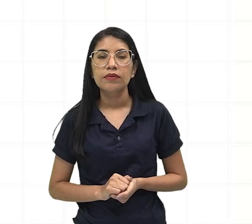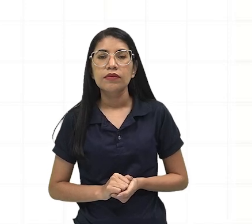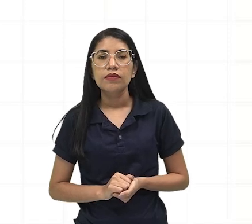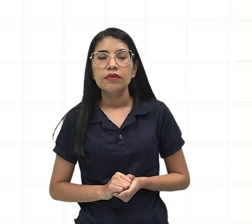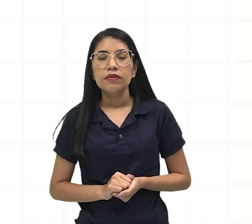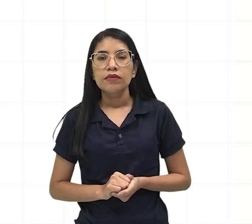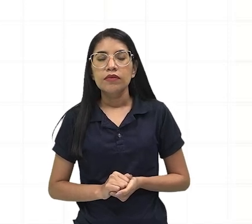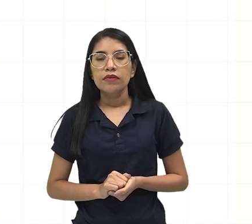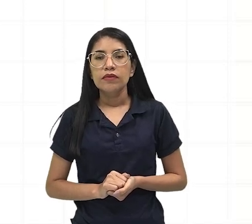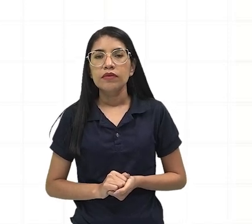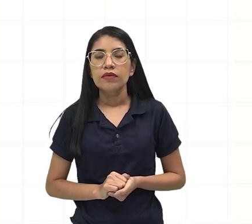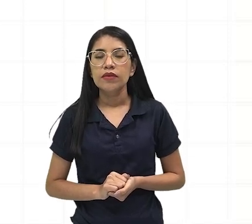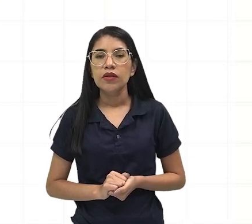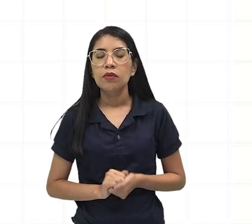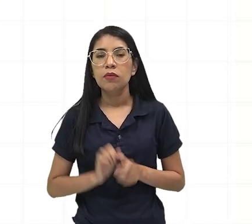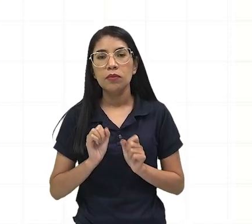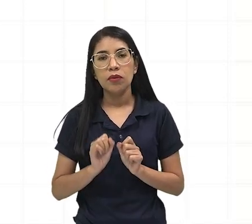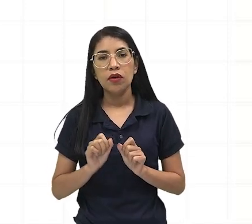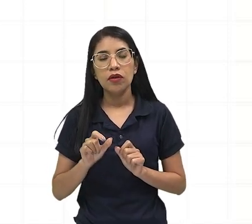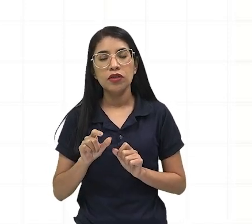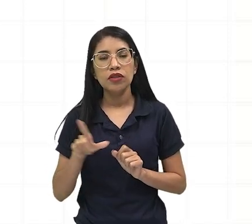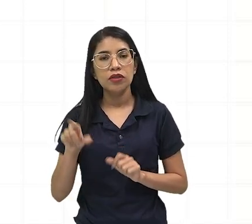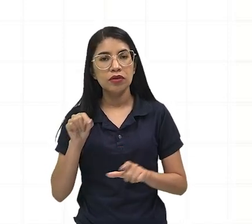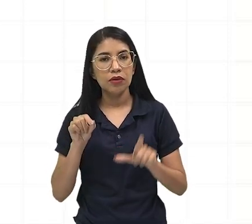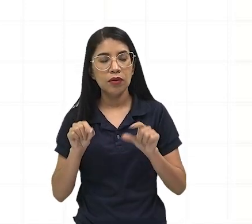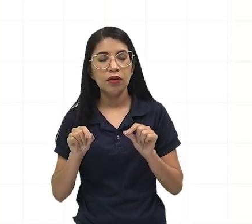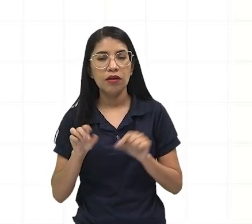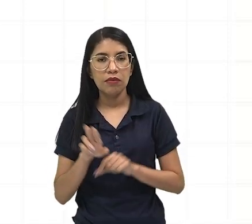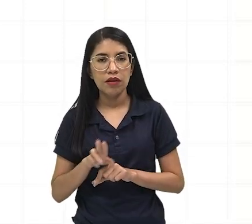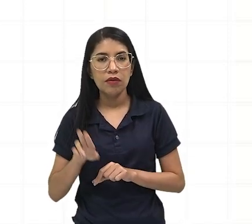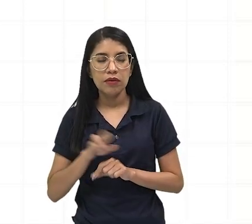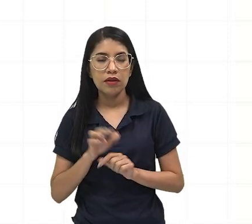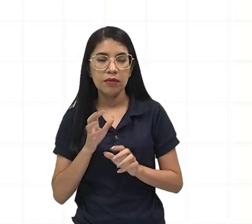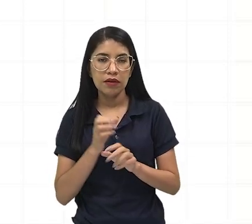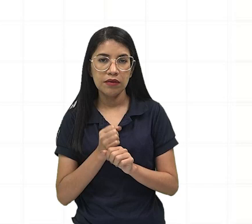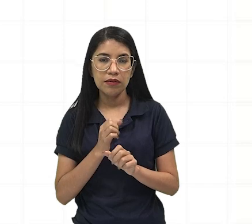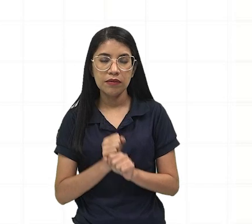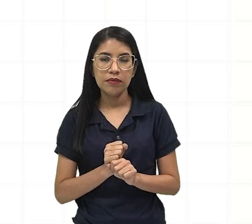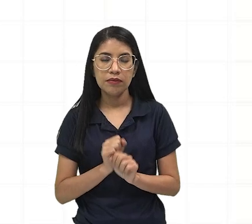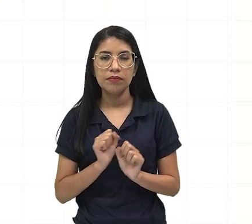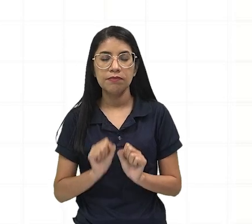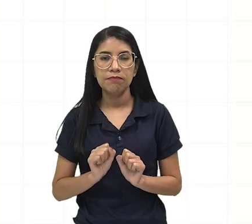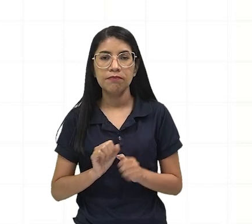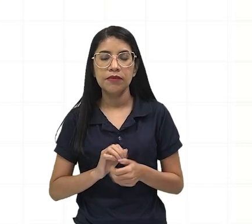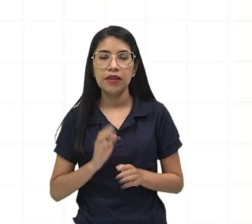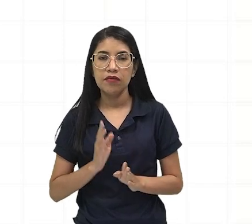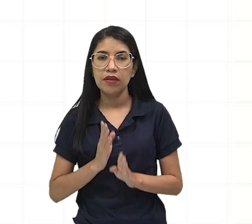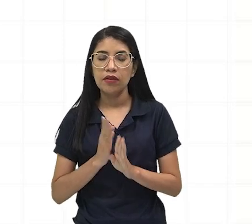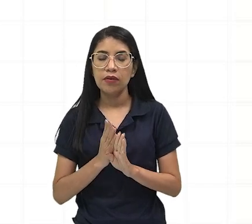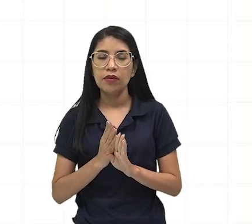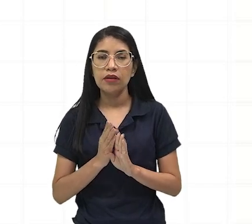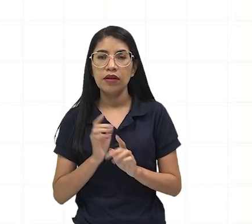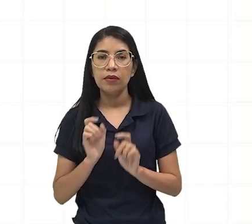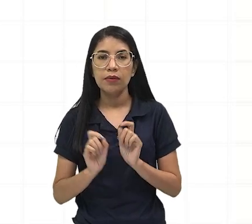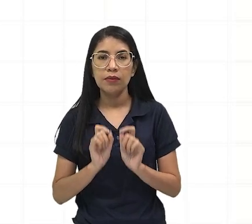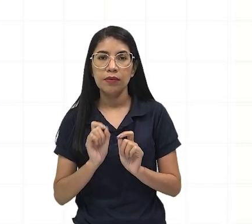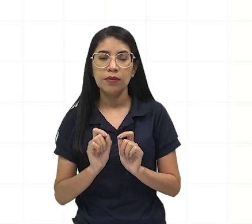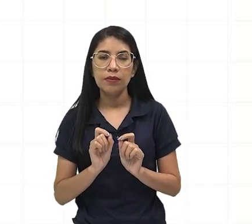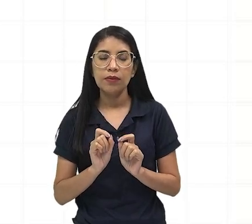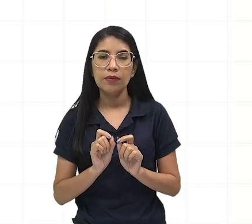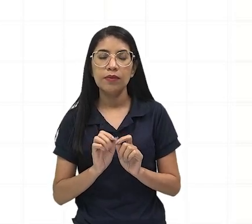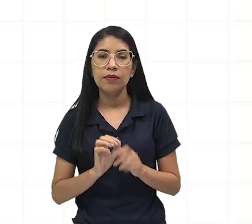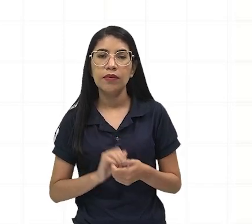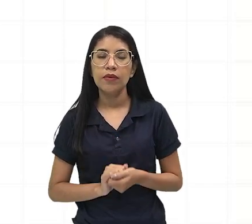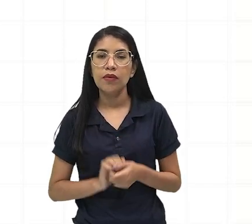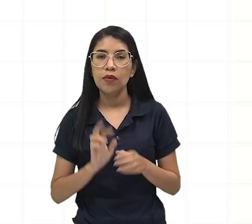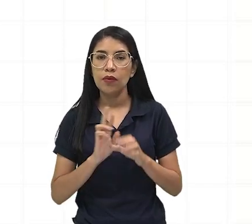né? Qualquer um desses que nós utilizarmos aqui, nós vamos encontrar quem?